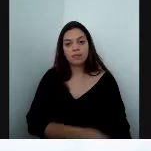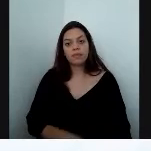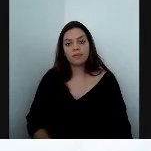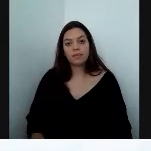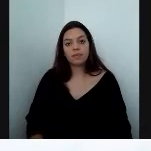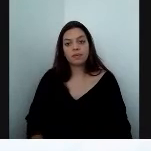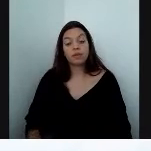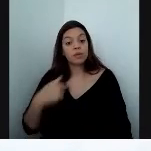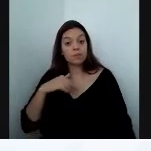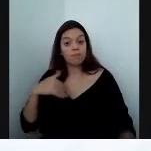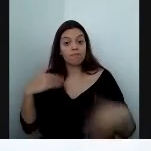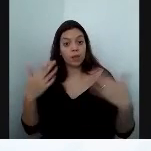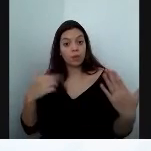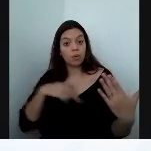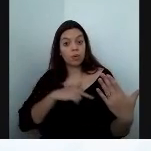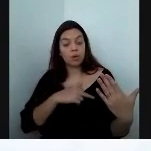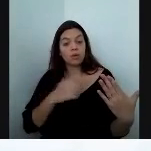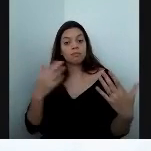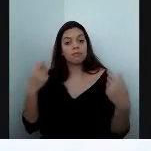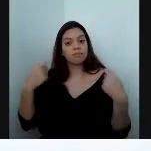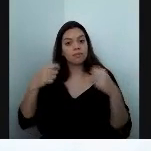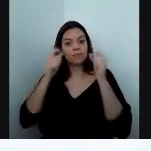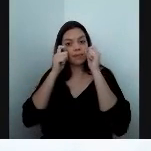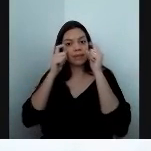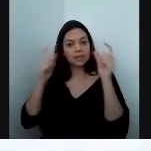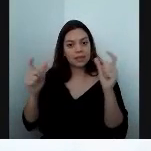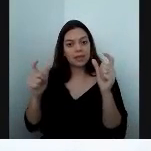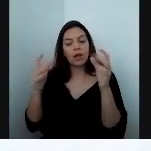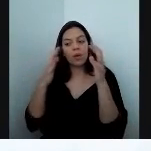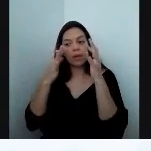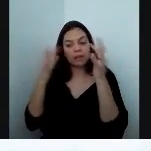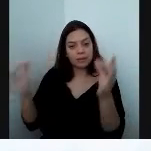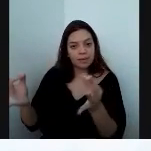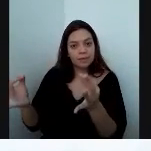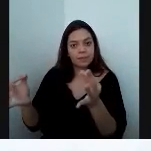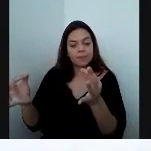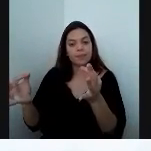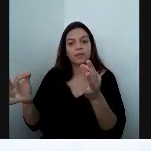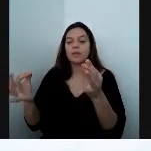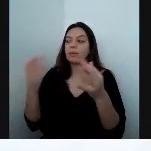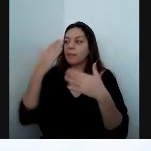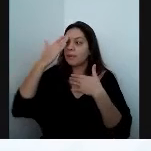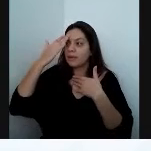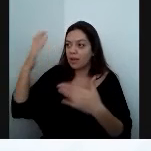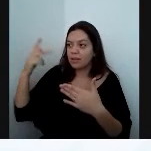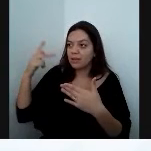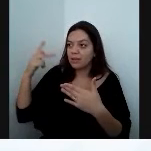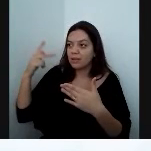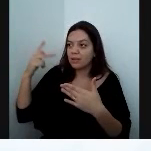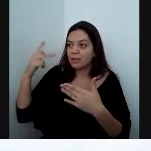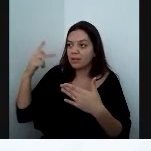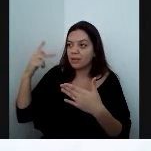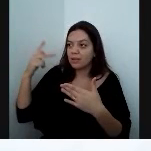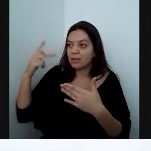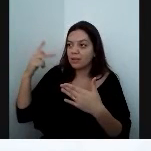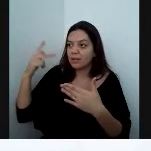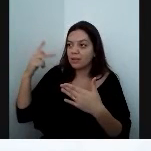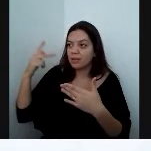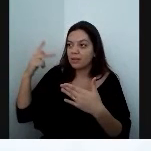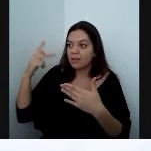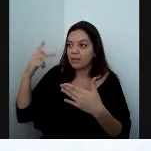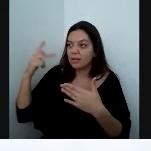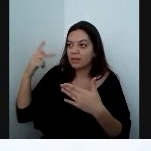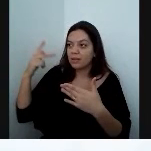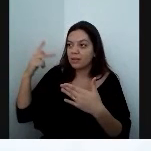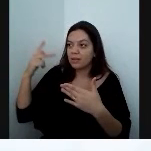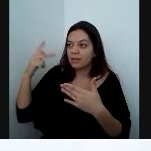mesmo. Luiz, muito obrigada pela sua participação, volte mais vezes. Esse trabalho aqui, o público-alvo dele é para os